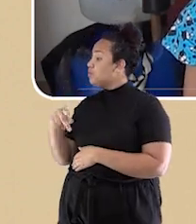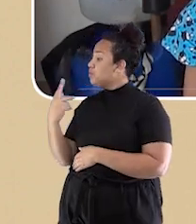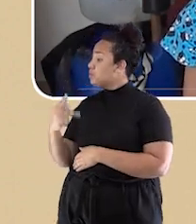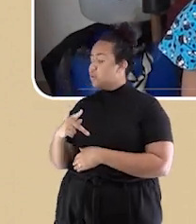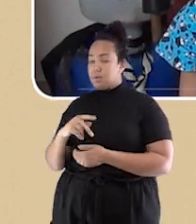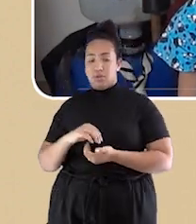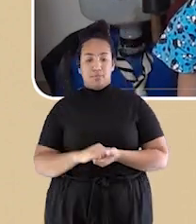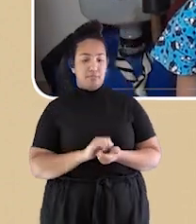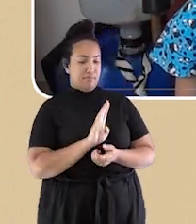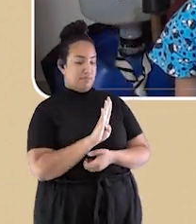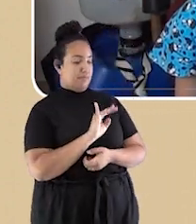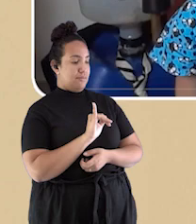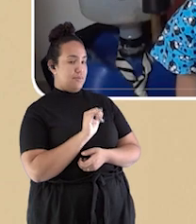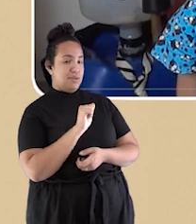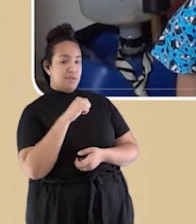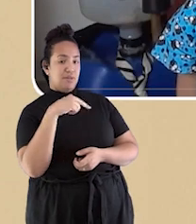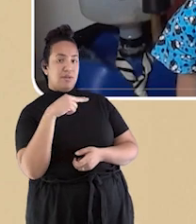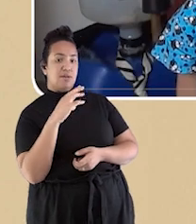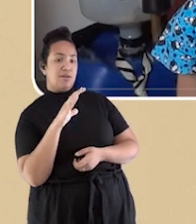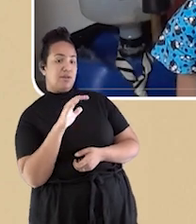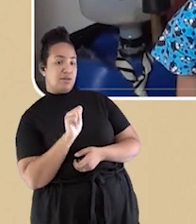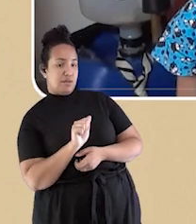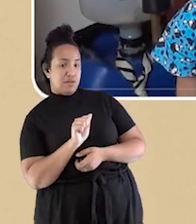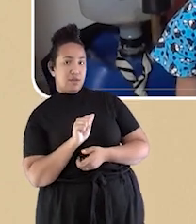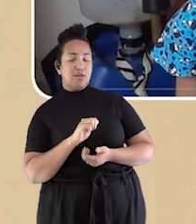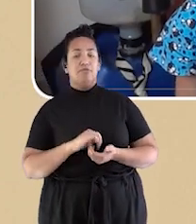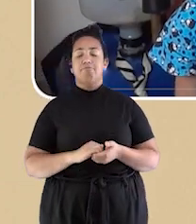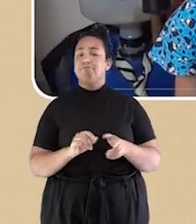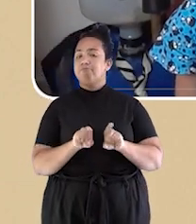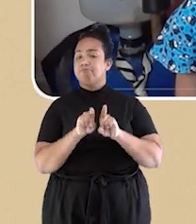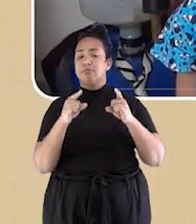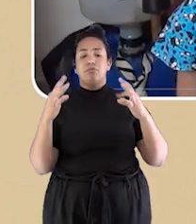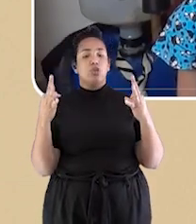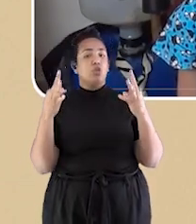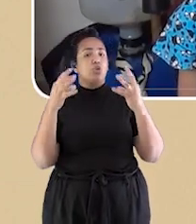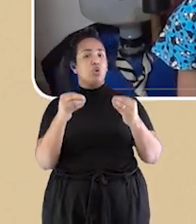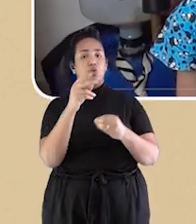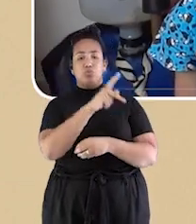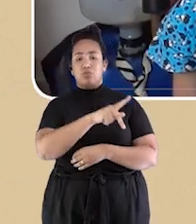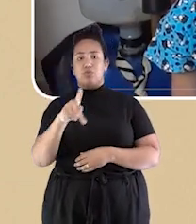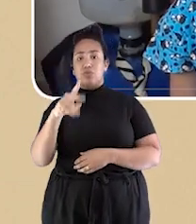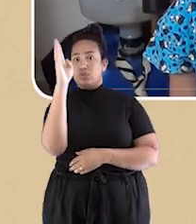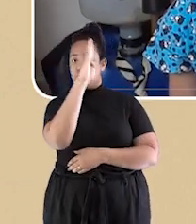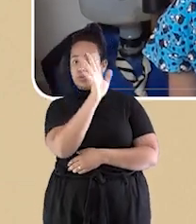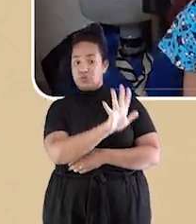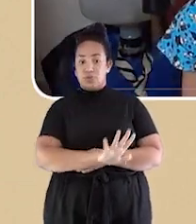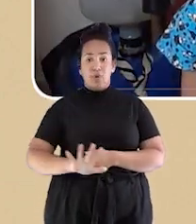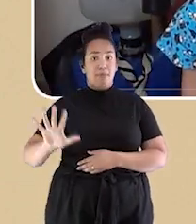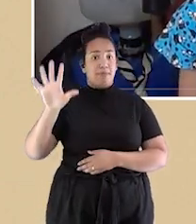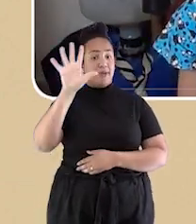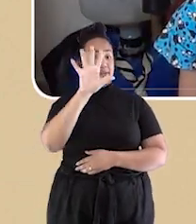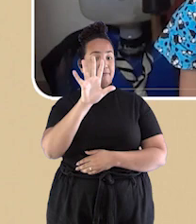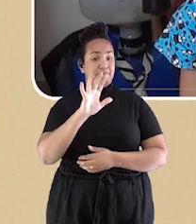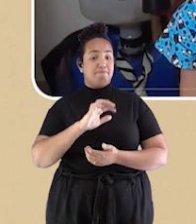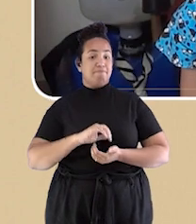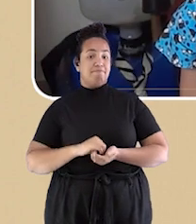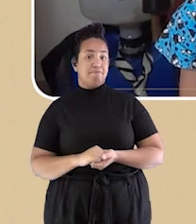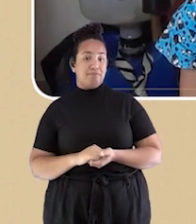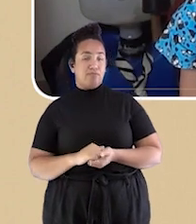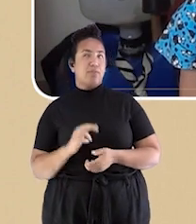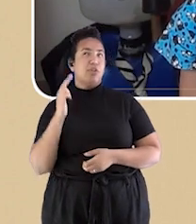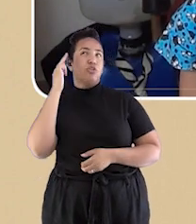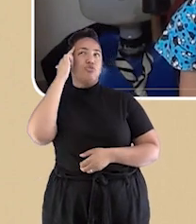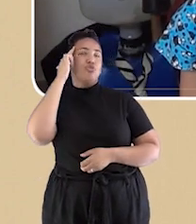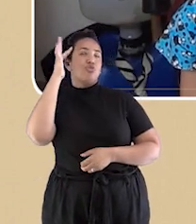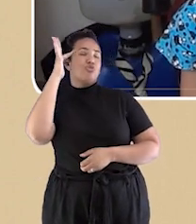professora? Tia Bianca. Tia Bianca! Tia Bianca e todas as professoras e professores do Brasil inteiro. Tem gente que sonha em